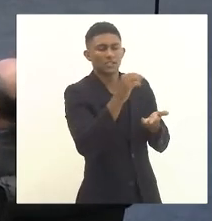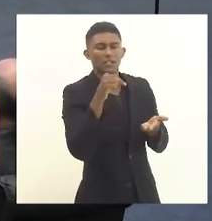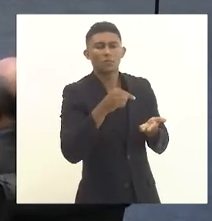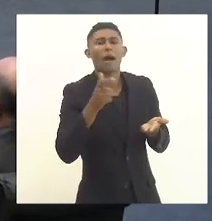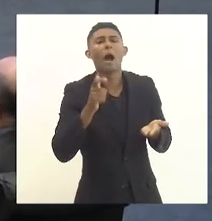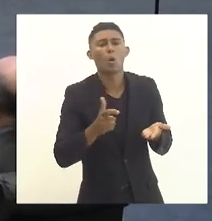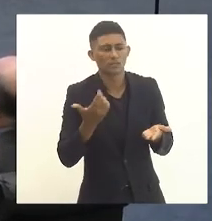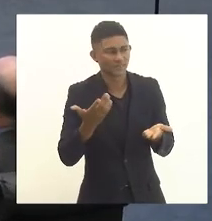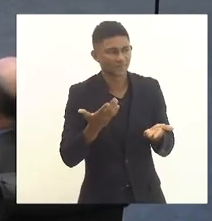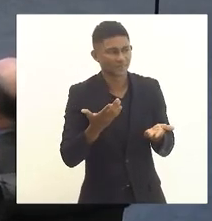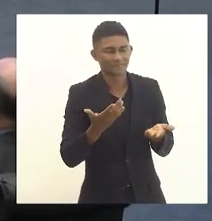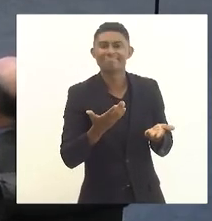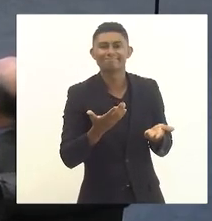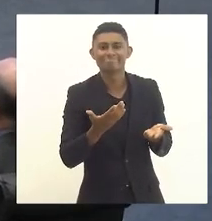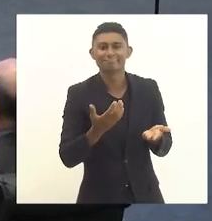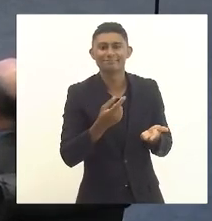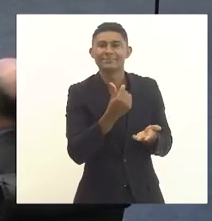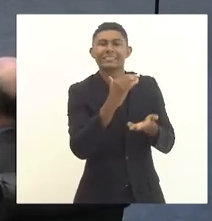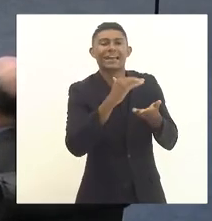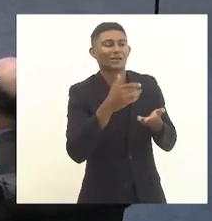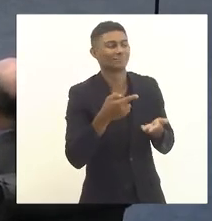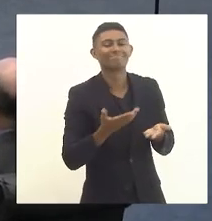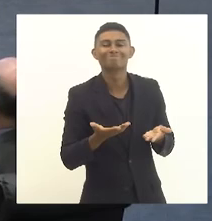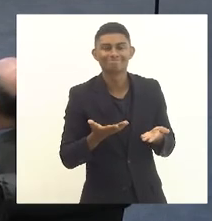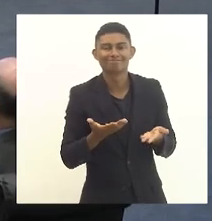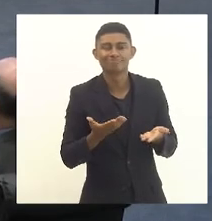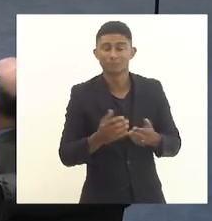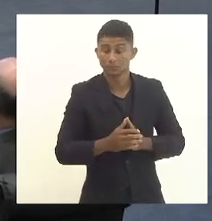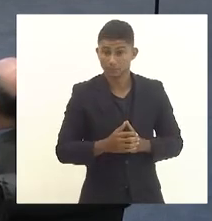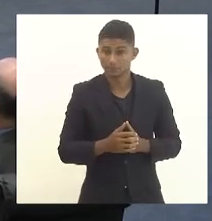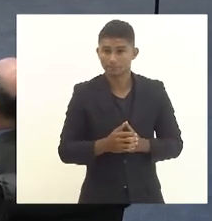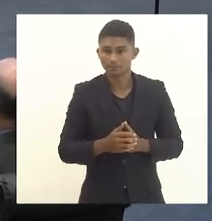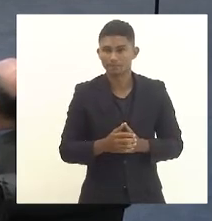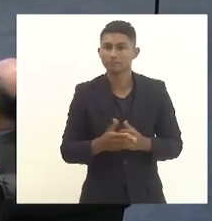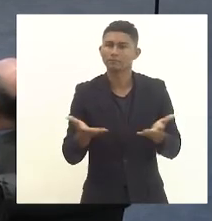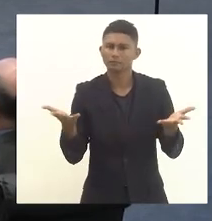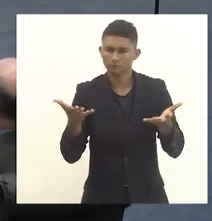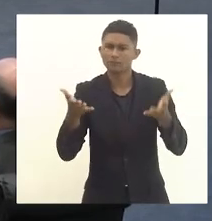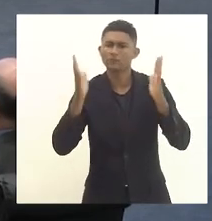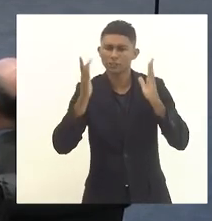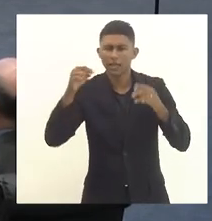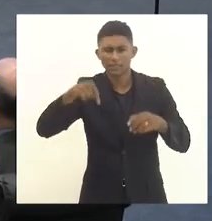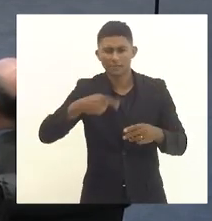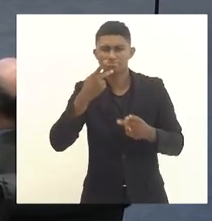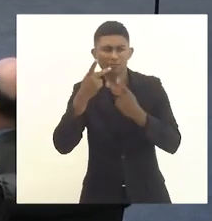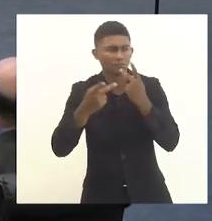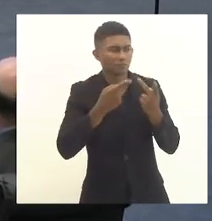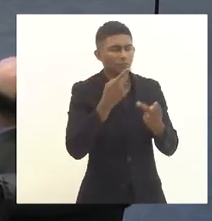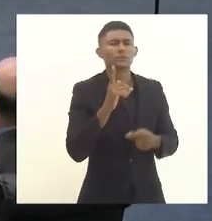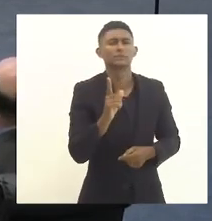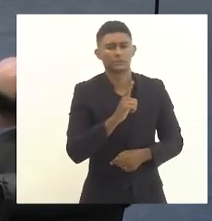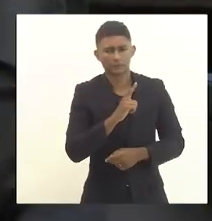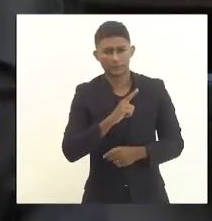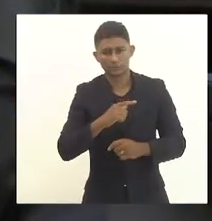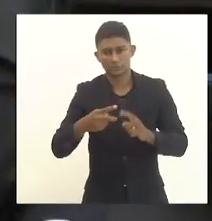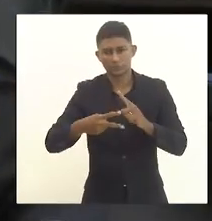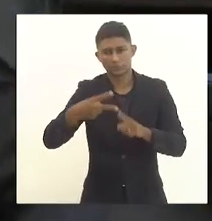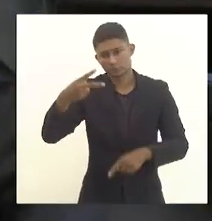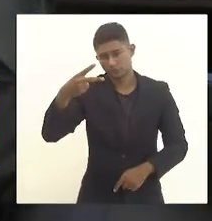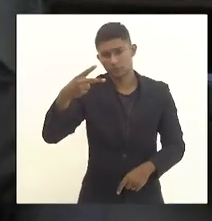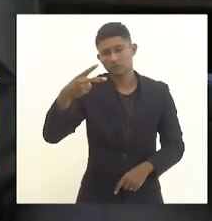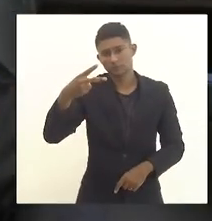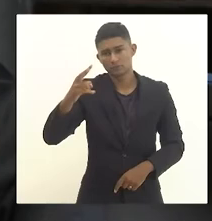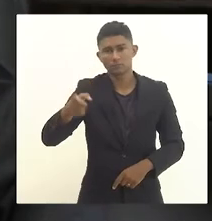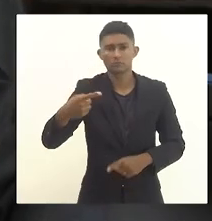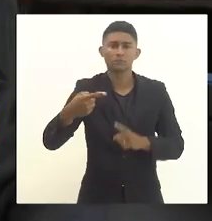do 5G. O que nós estamos, foi bem comentado hoje, aqui falado, nós temos duas possibilidades, pelo menos,